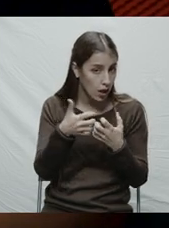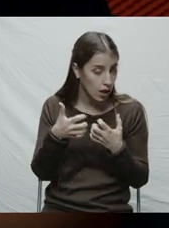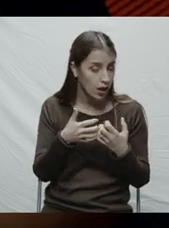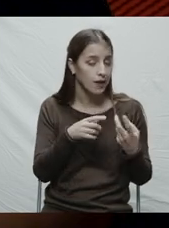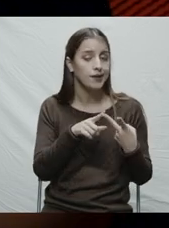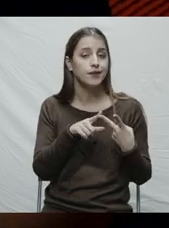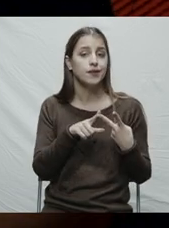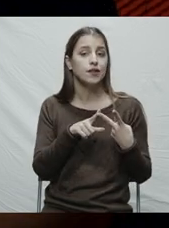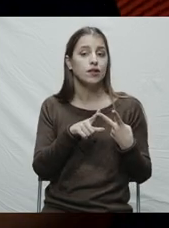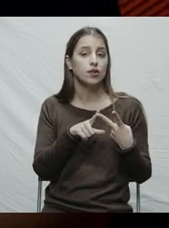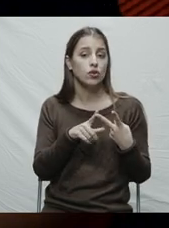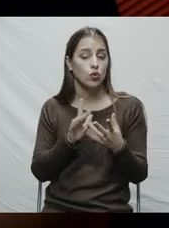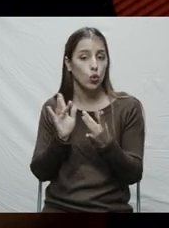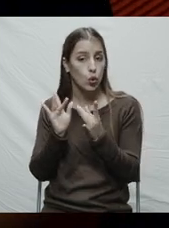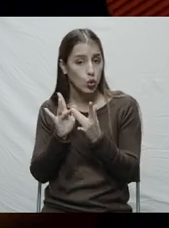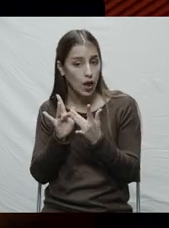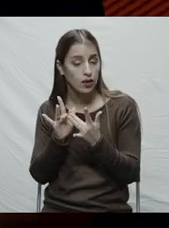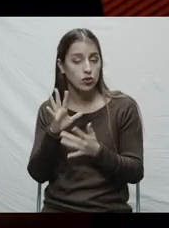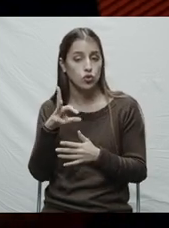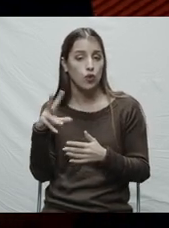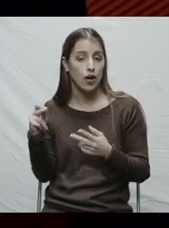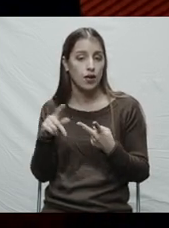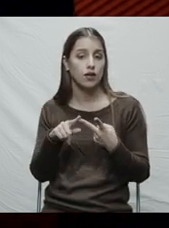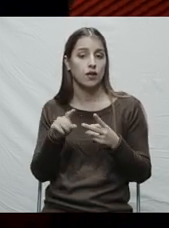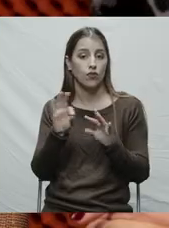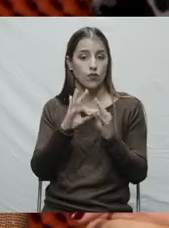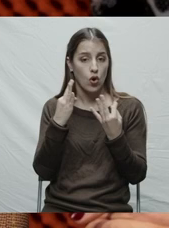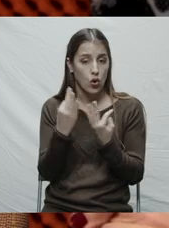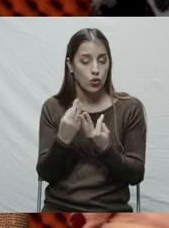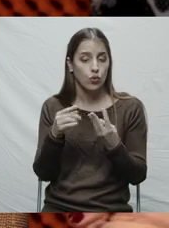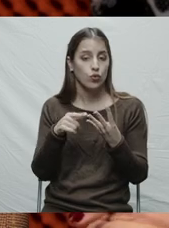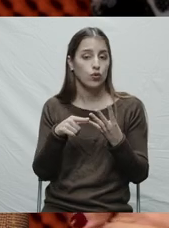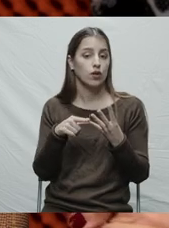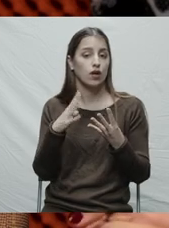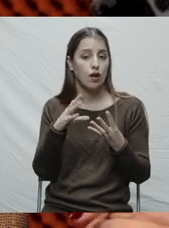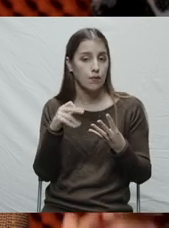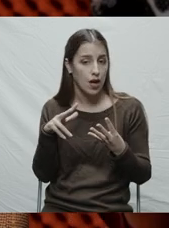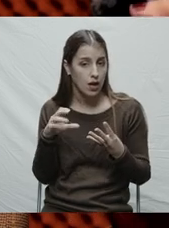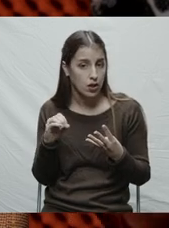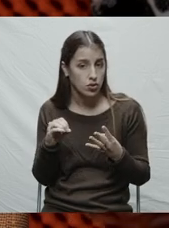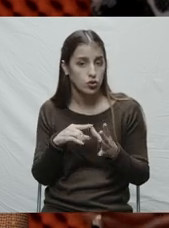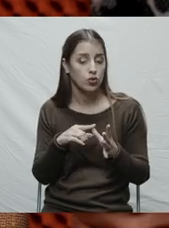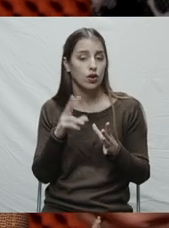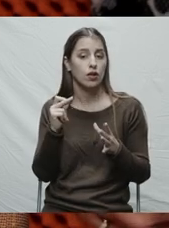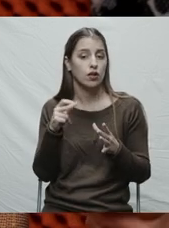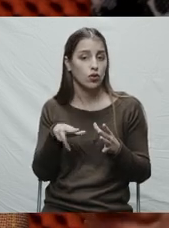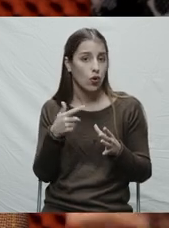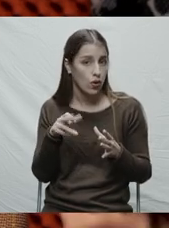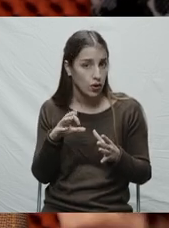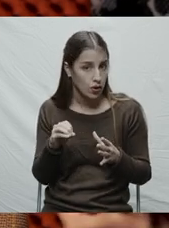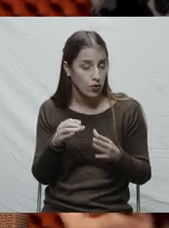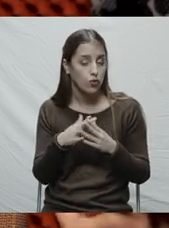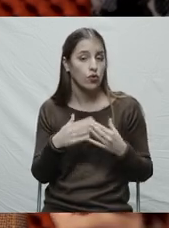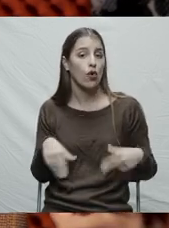E o contacto com a Joana e com o Fórum Dança e com o Vera Monteiro, com o Camacho, ou seja, com O António Caral, o não, António tu sim. Caral, sim,